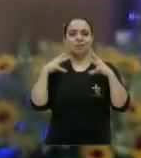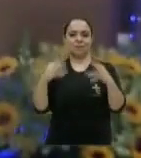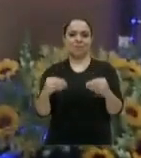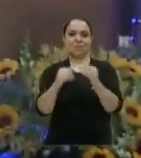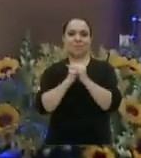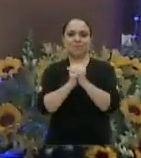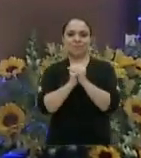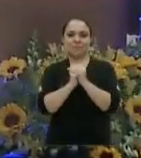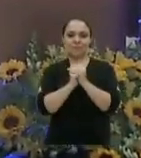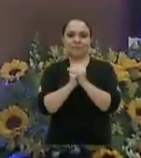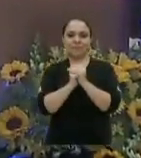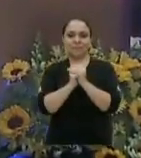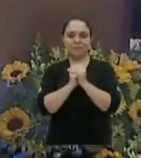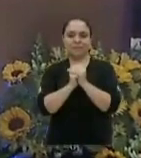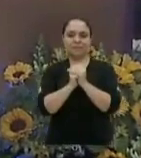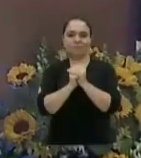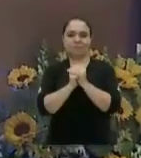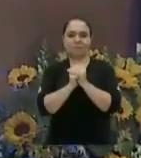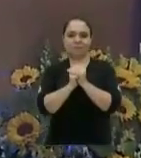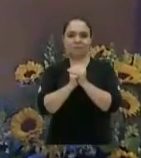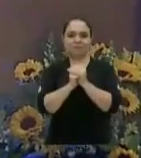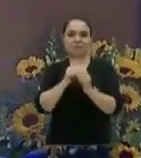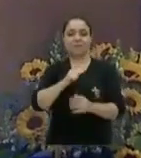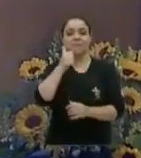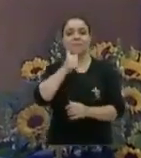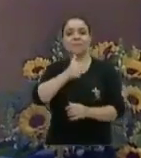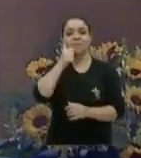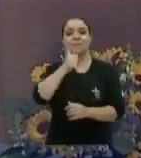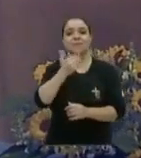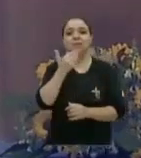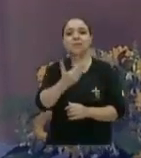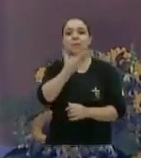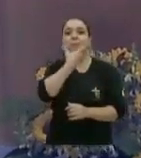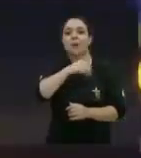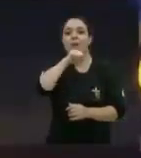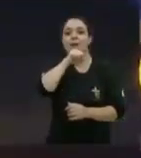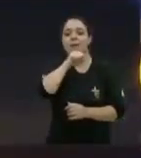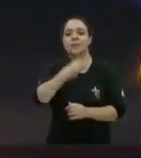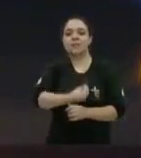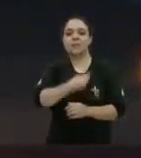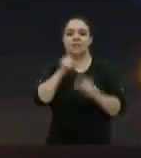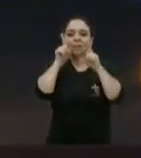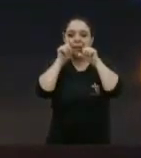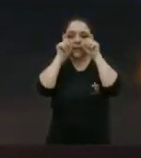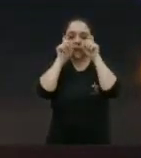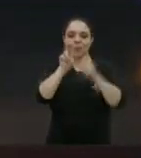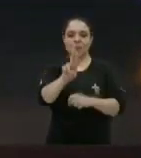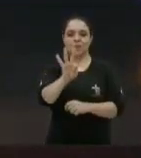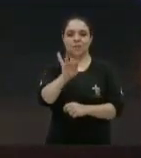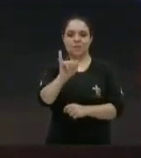Amém. Tem uma moça aqui que está pedindo pelo seu pai, que está na UTI nesse momento.